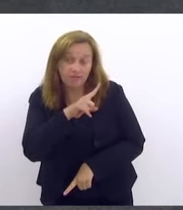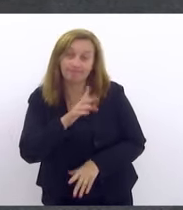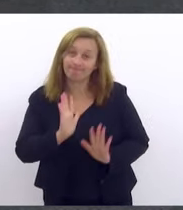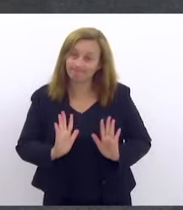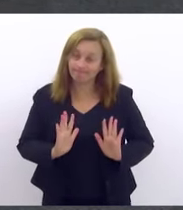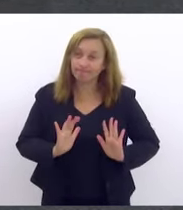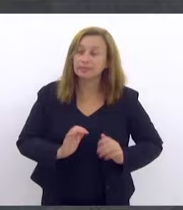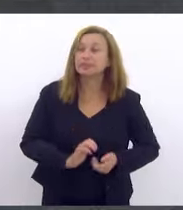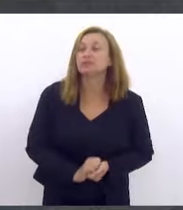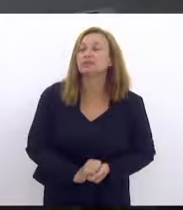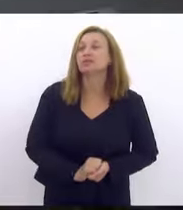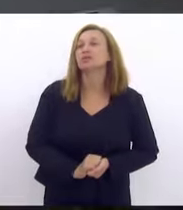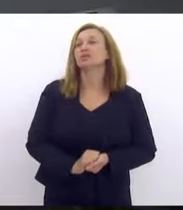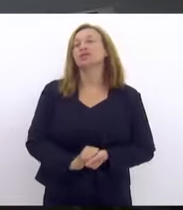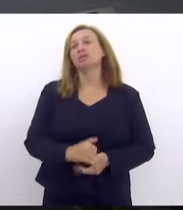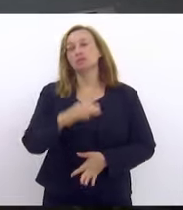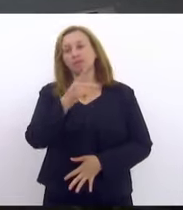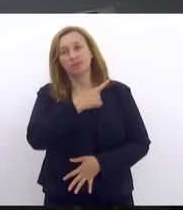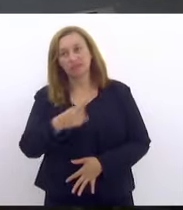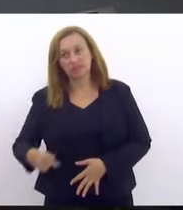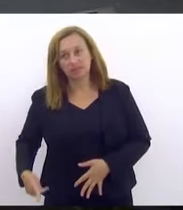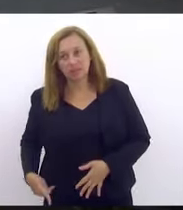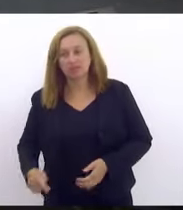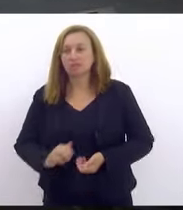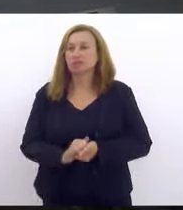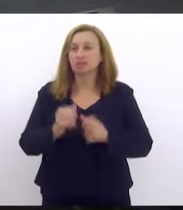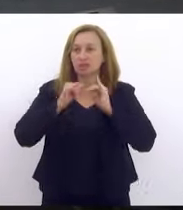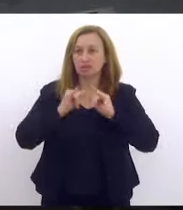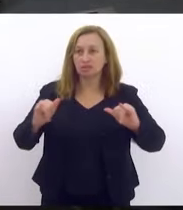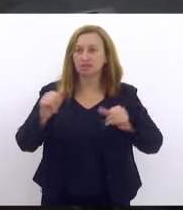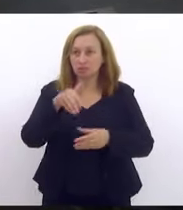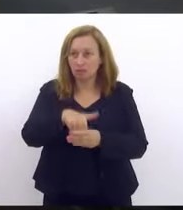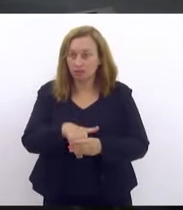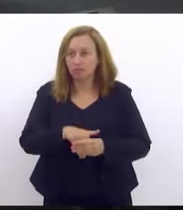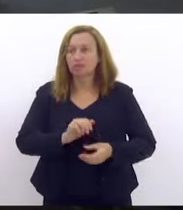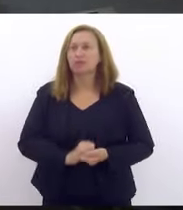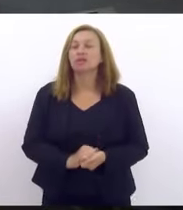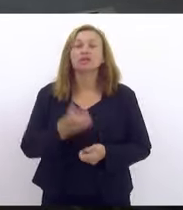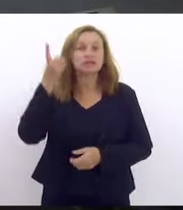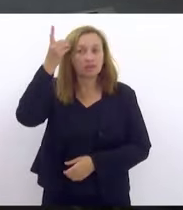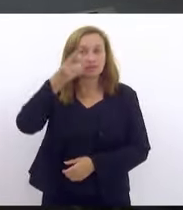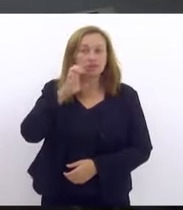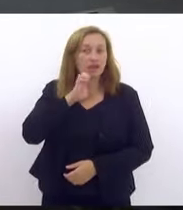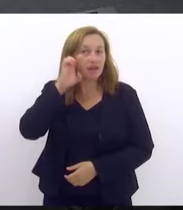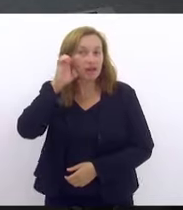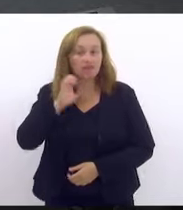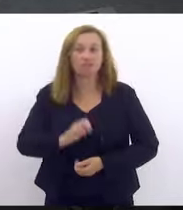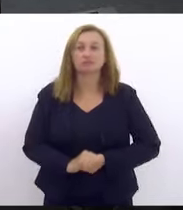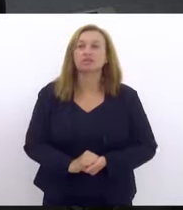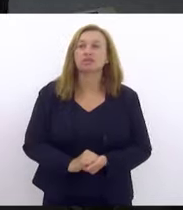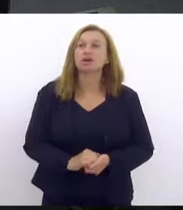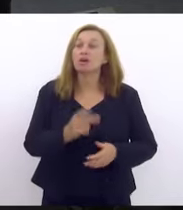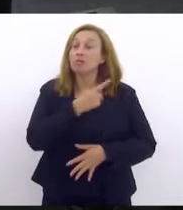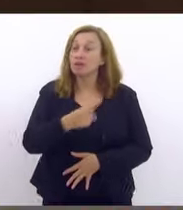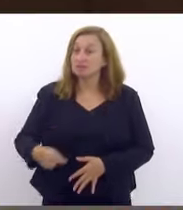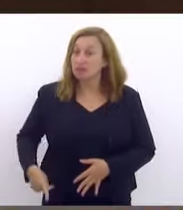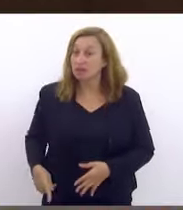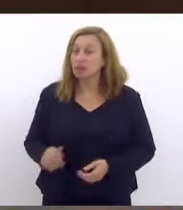desnecessária. Presidente, declaração de voto. Deputada Élica Takimoto. Presidente,